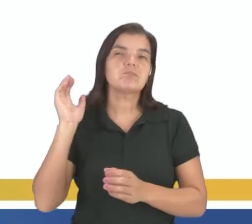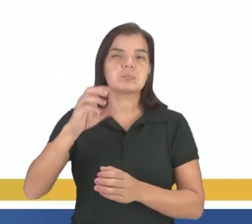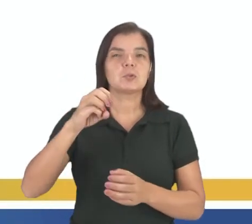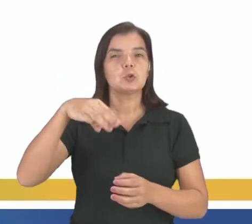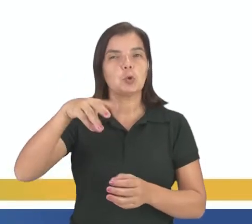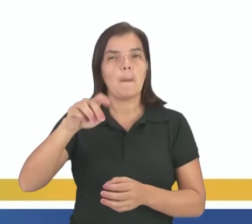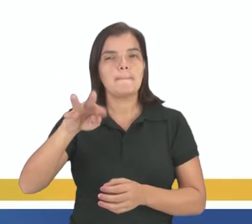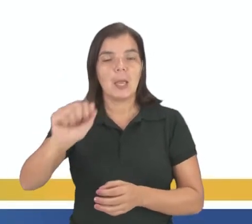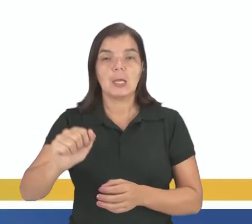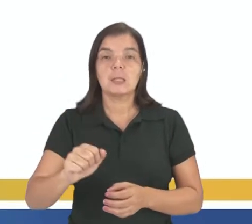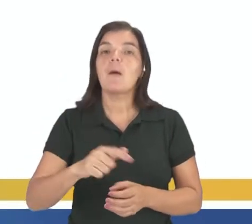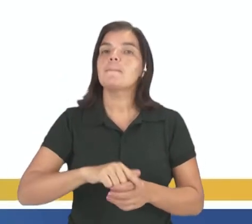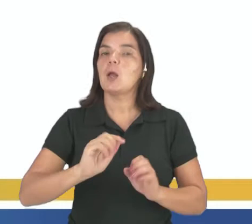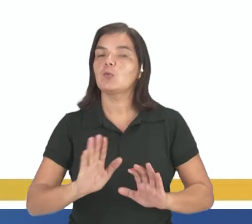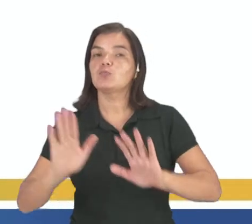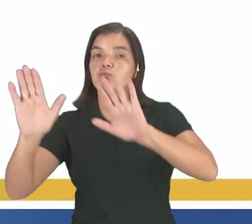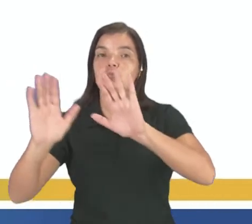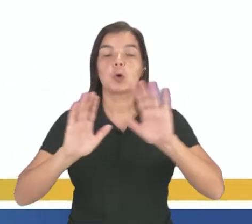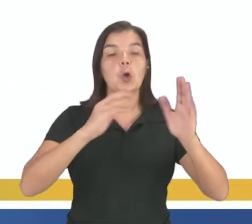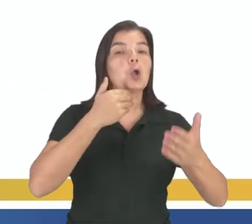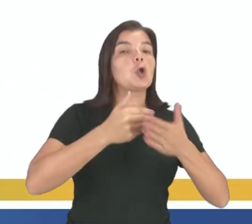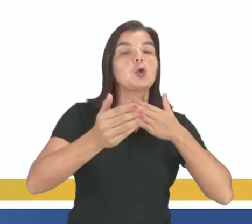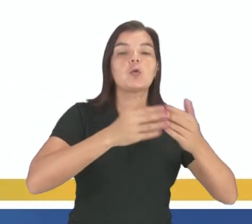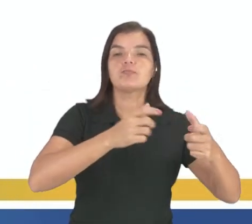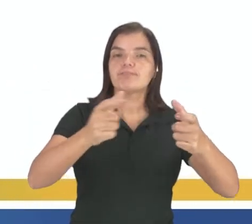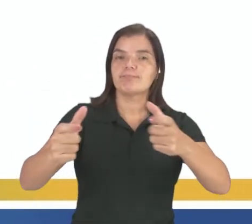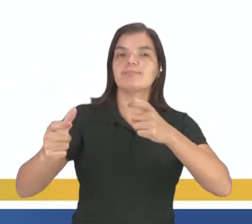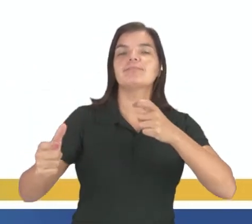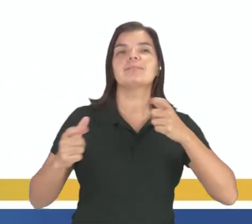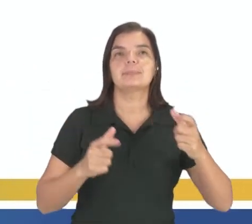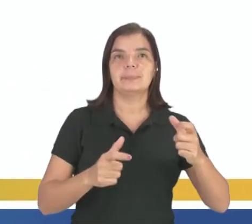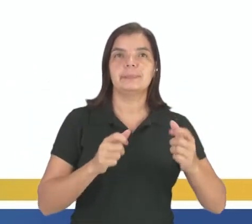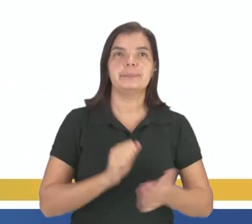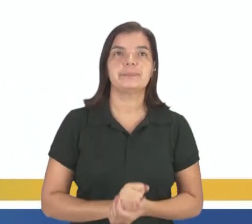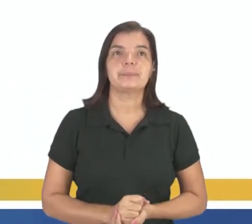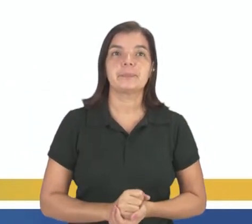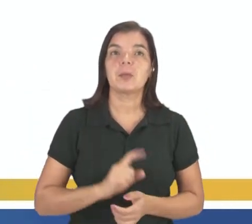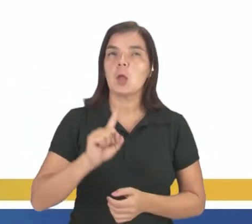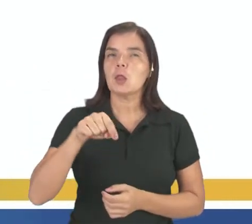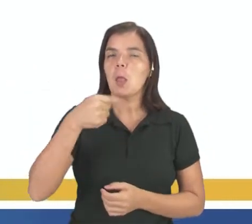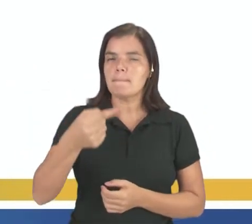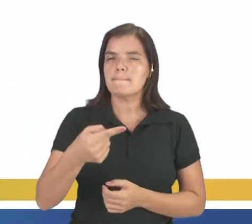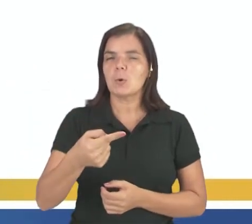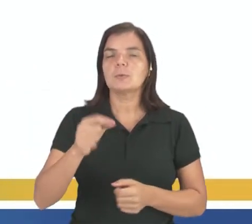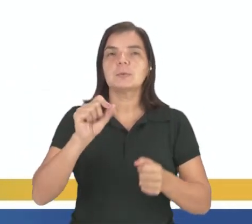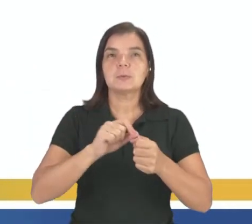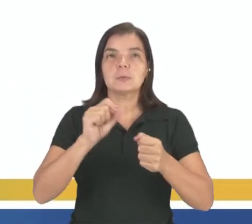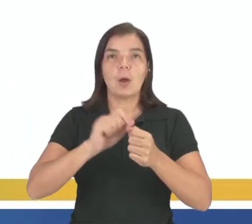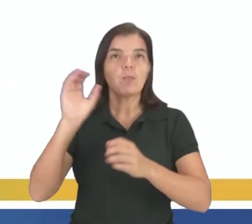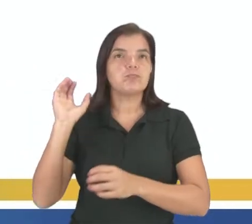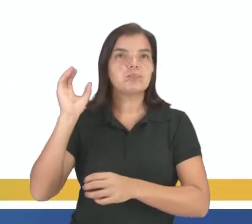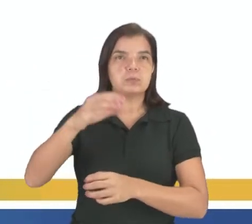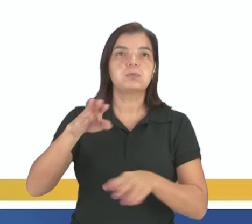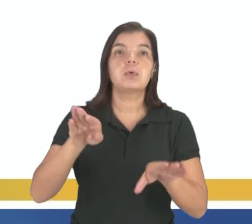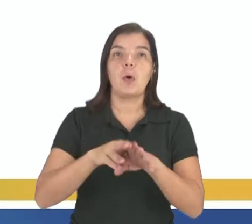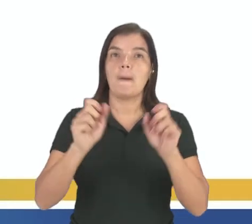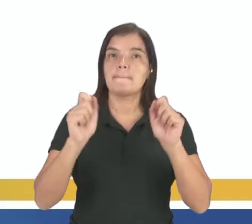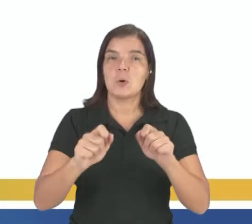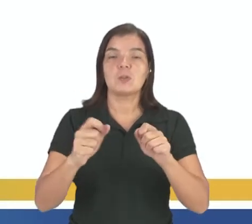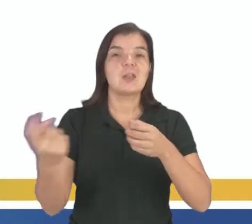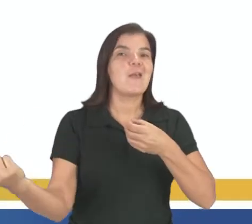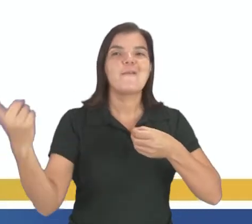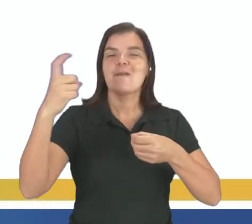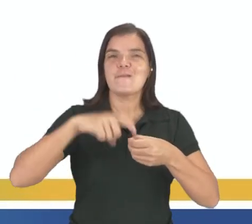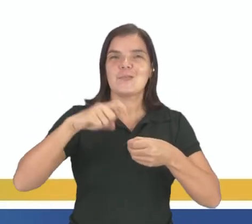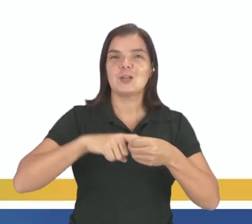cobrado pelo goleiro com as mãos em qualquer ponto da área penal e após o cooler executar o arremesso de meta a bola